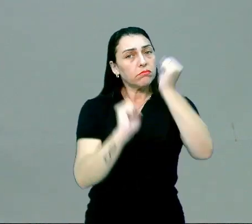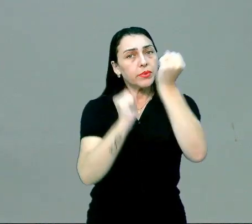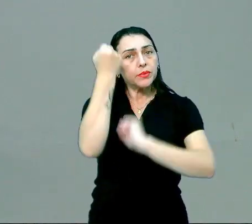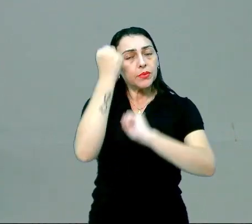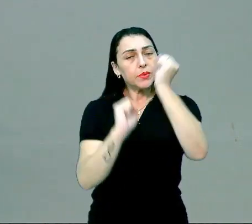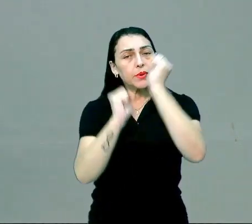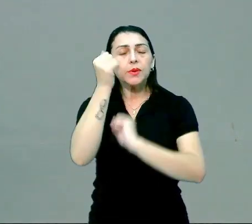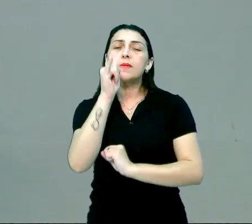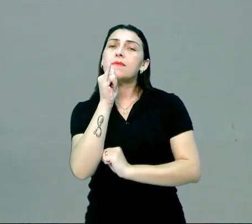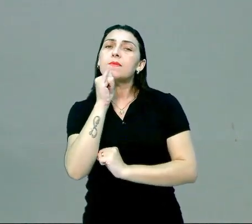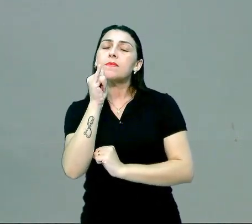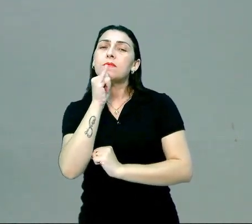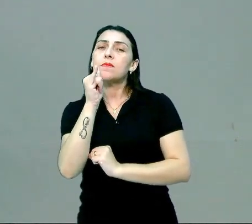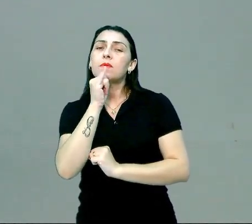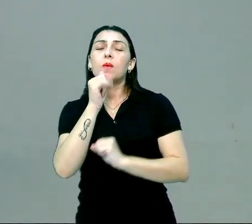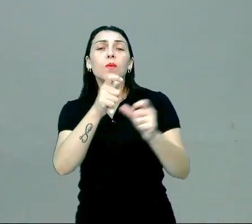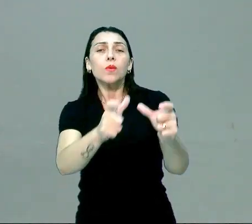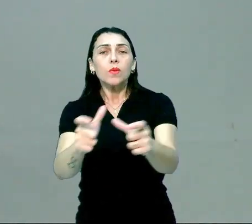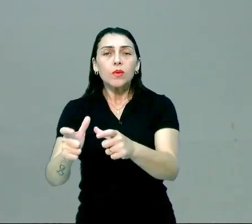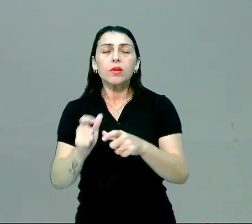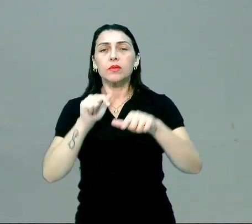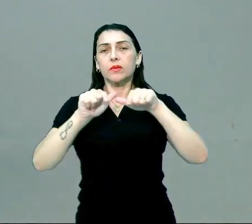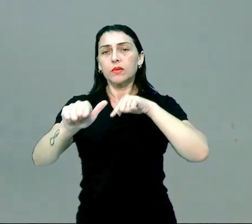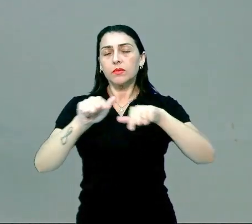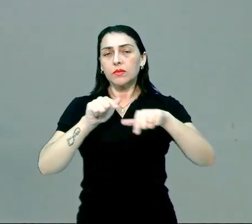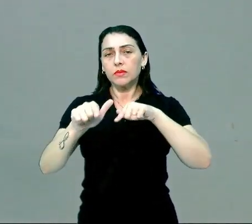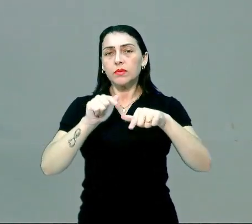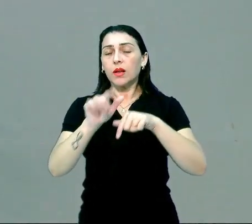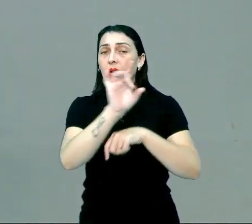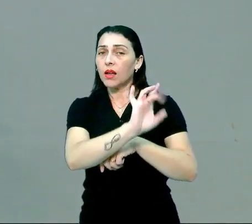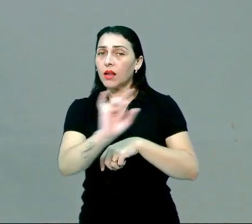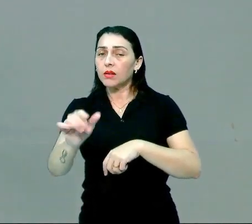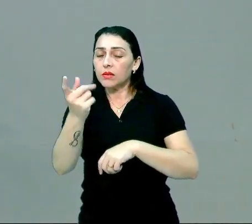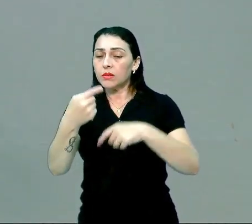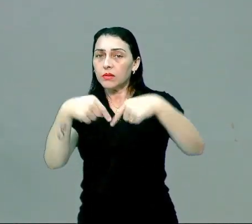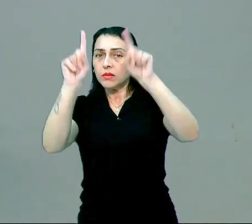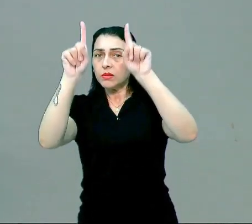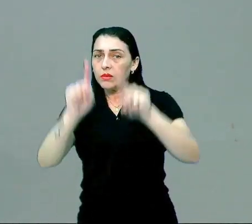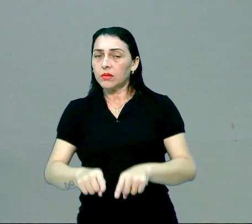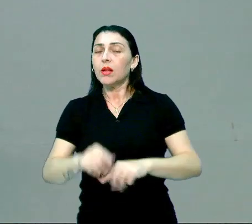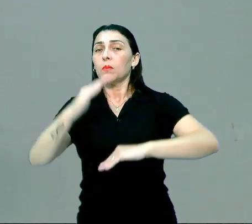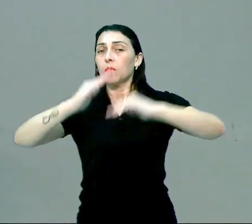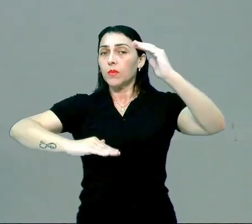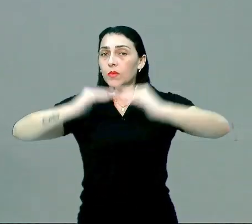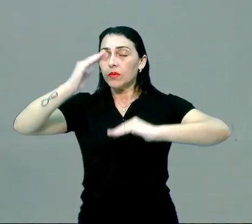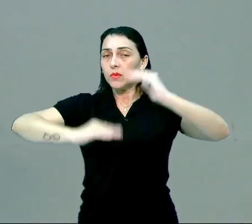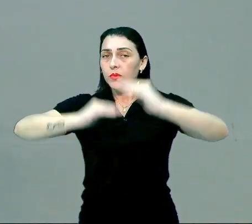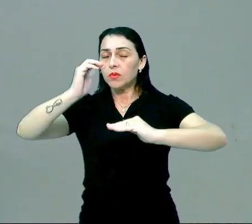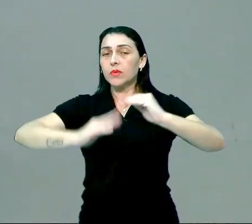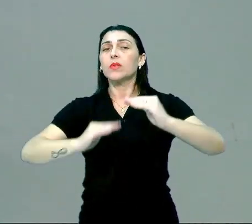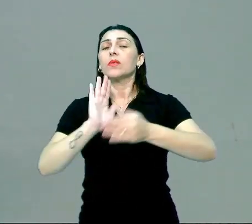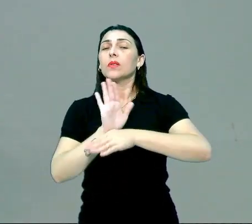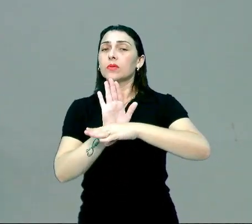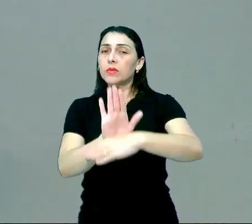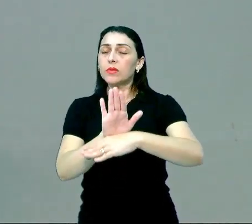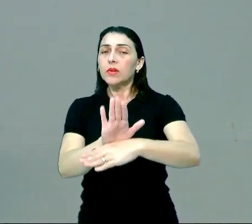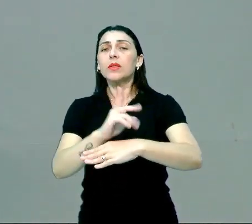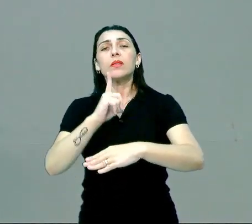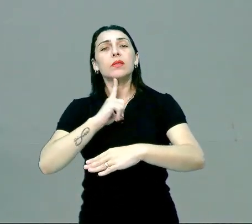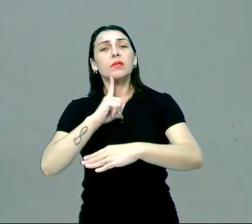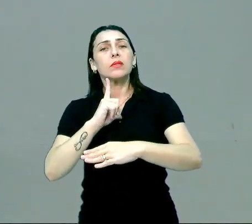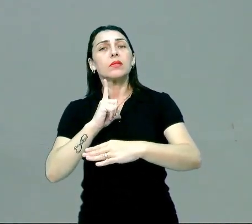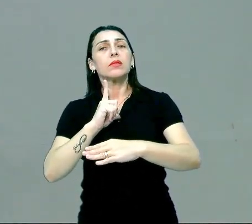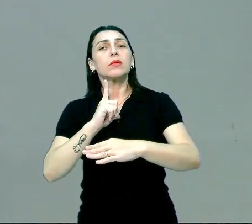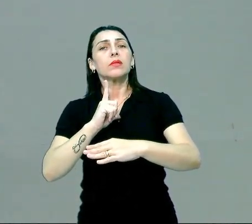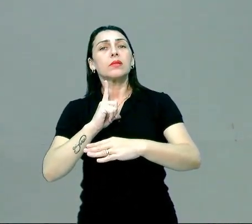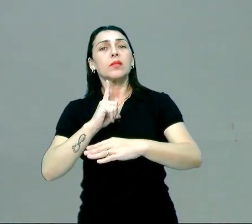a exemplo de todo e qualquer ambiente de trabalho. Cada trabalhador, cada profissional, cada colaborador, ele tem uma